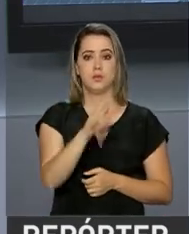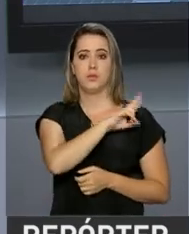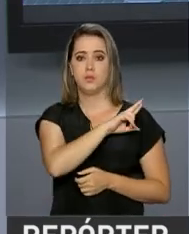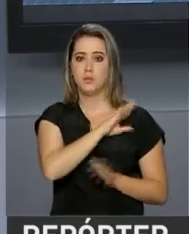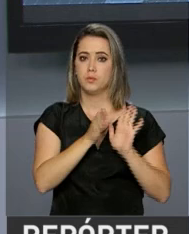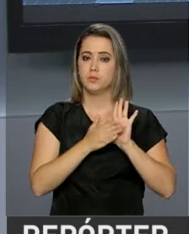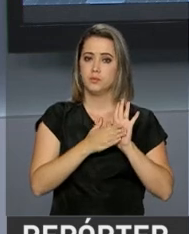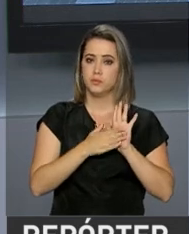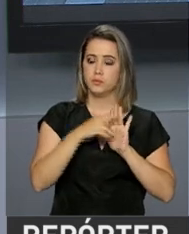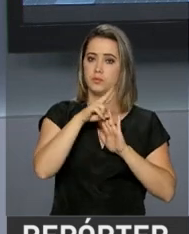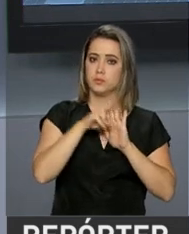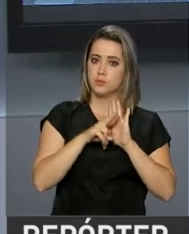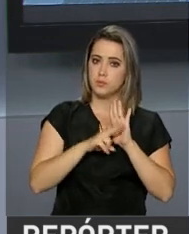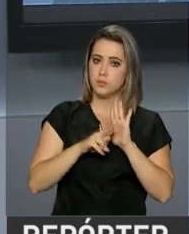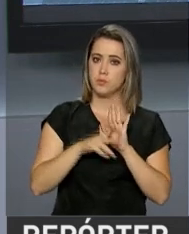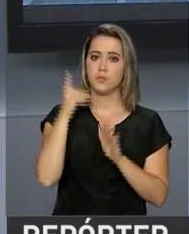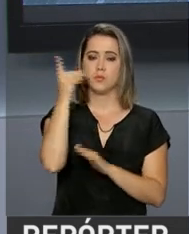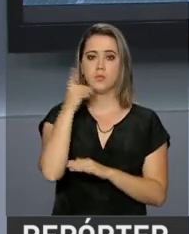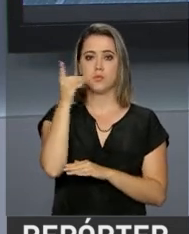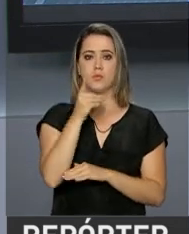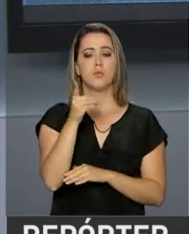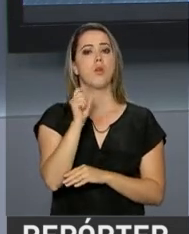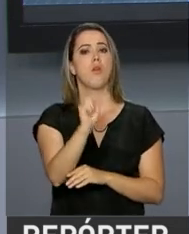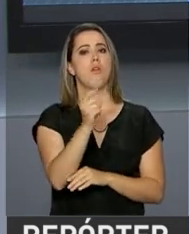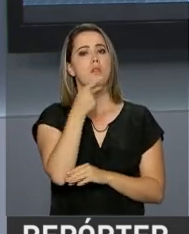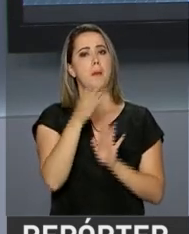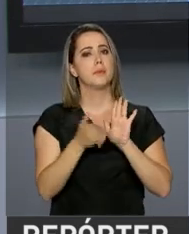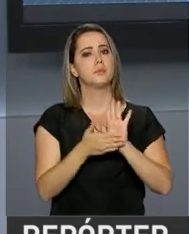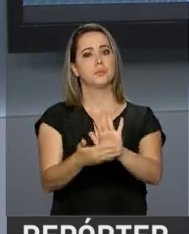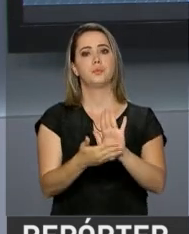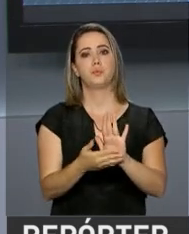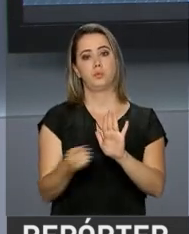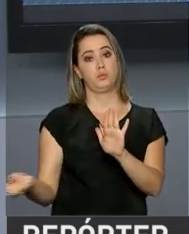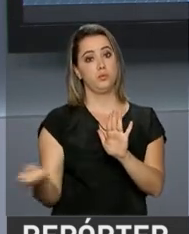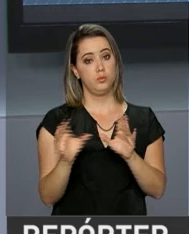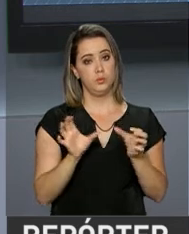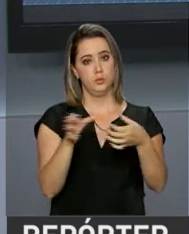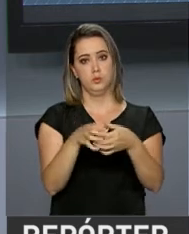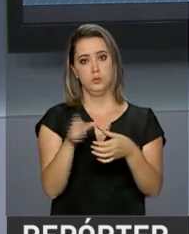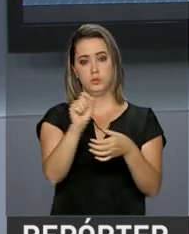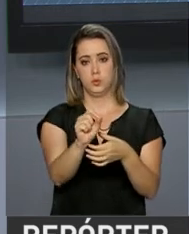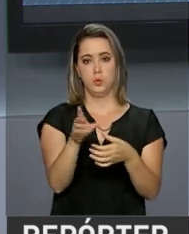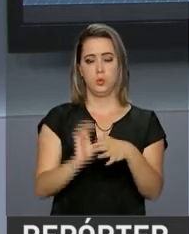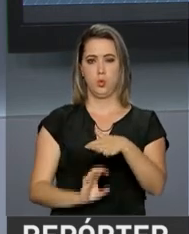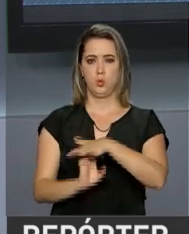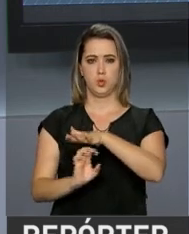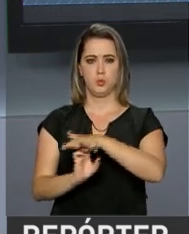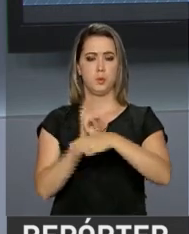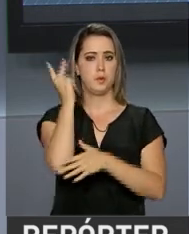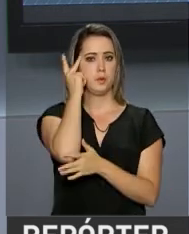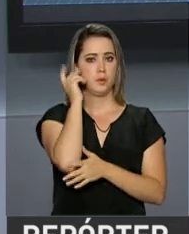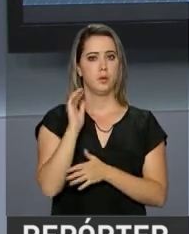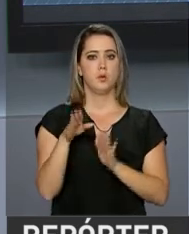O relator da proposta de reforma da Previdência, deputado federal Arthur Maia, apresentou para membros da Associação Comercial de São